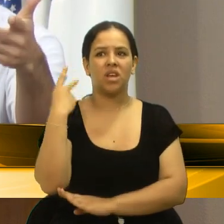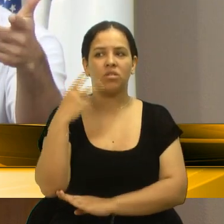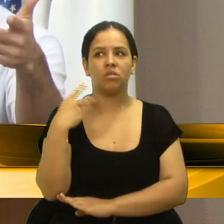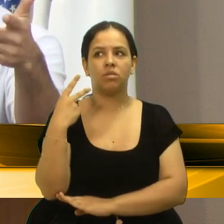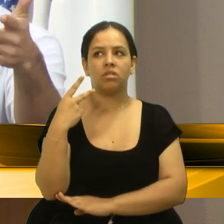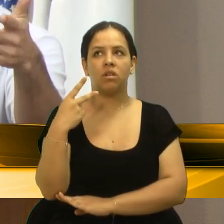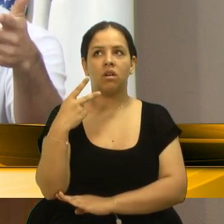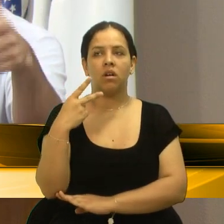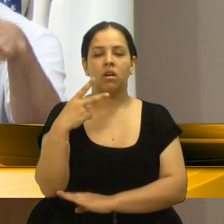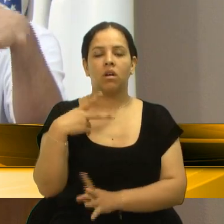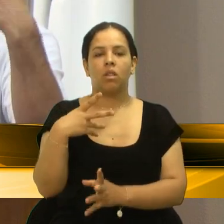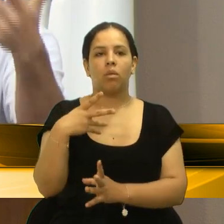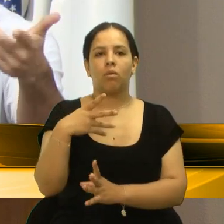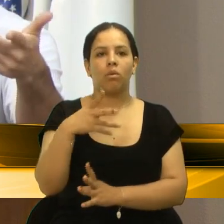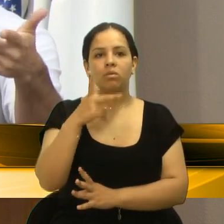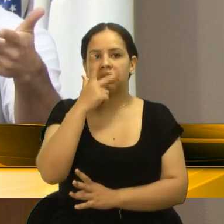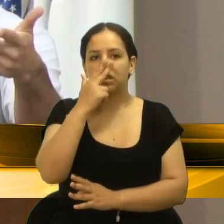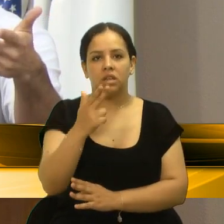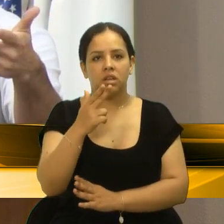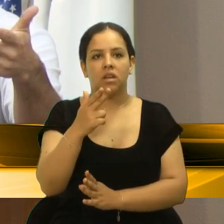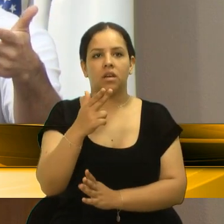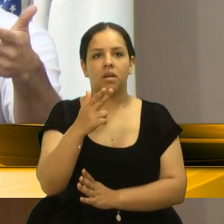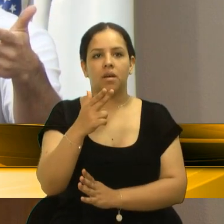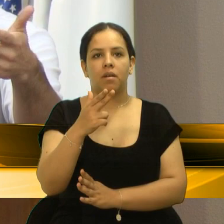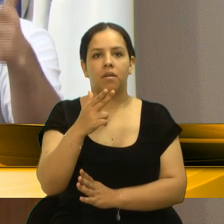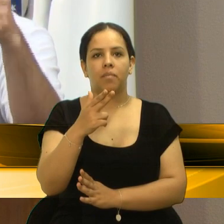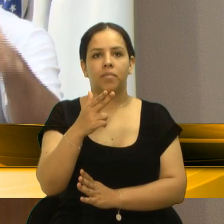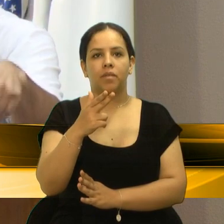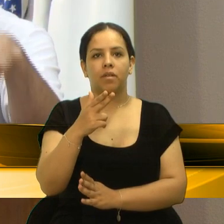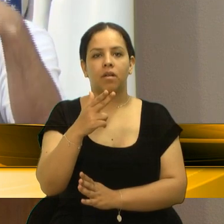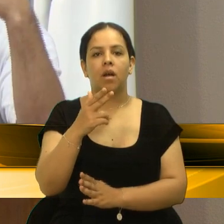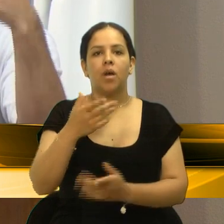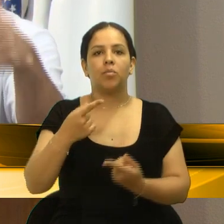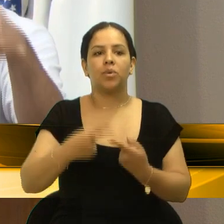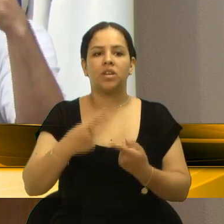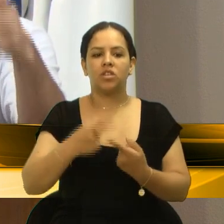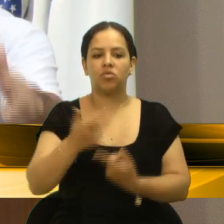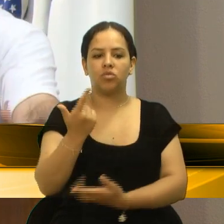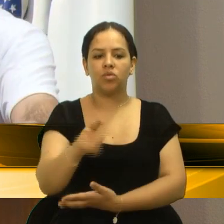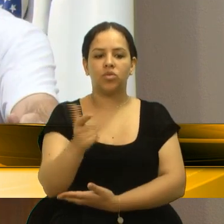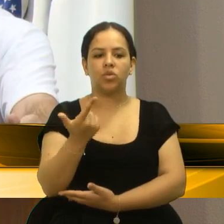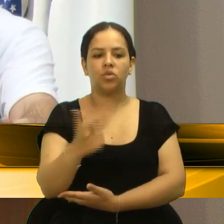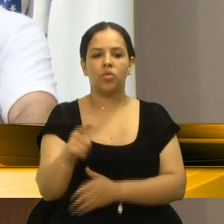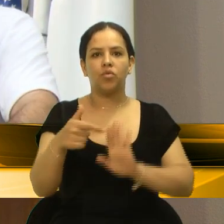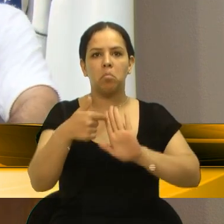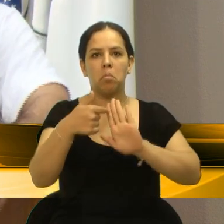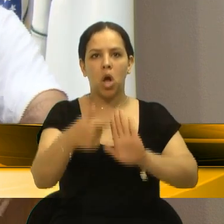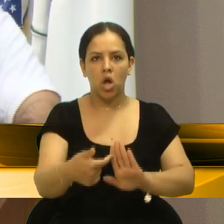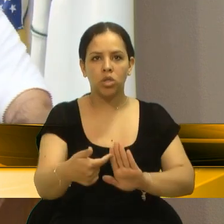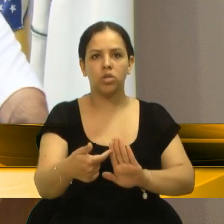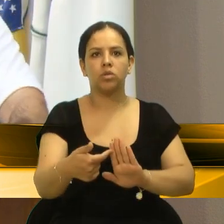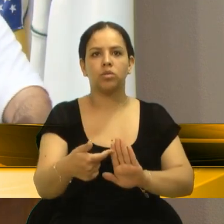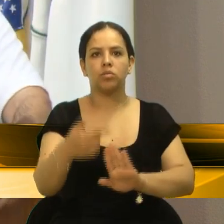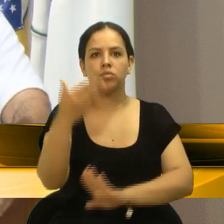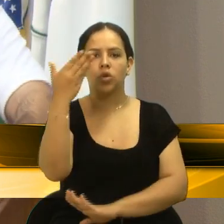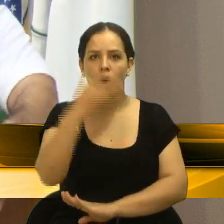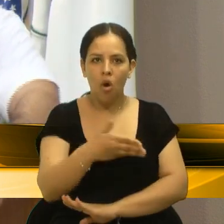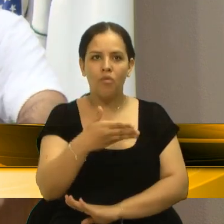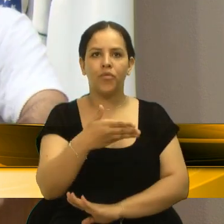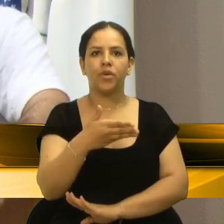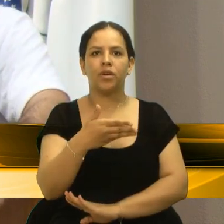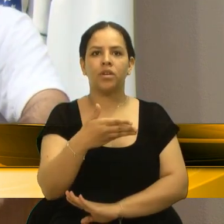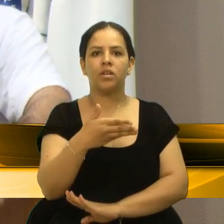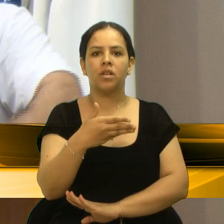assunto repetidamente e venho aqui, mostro e comprovo, através de pedidos de informações e